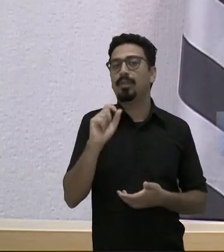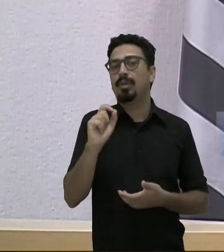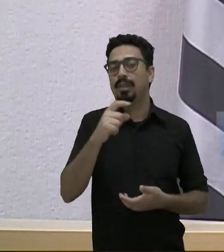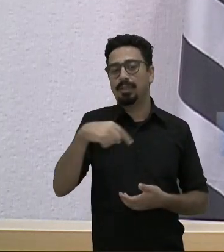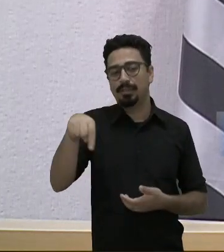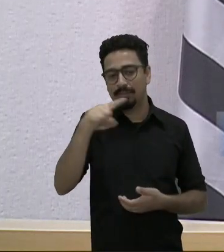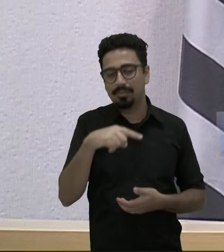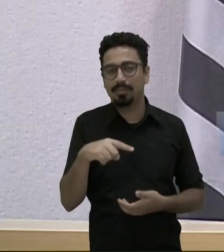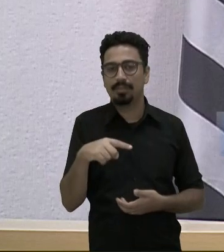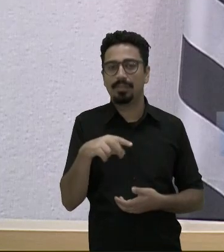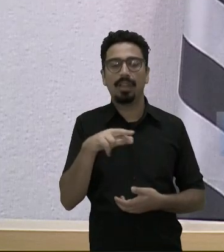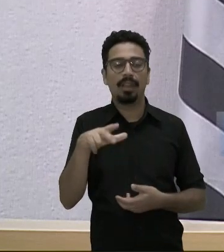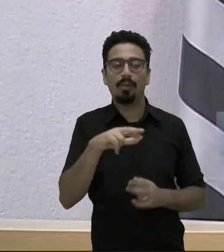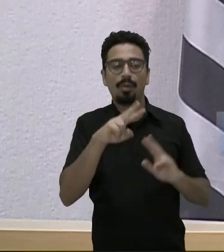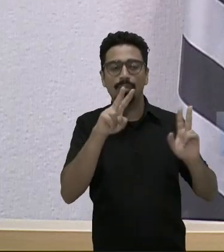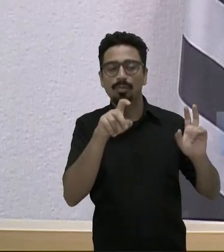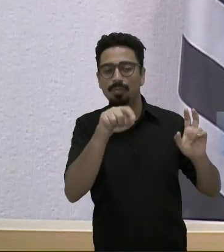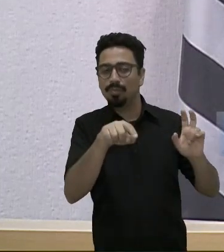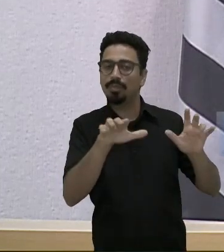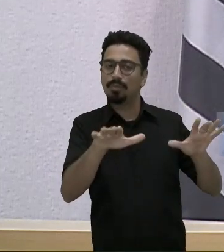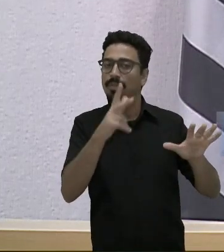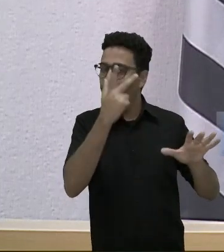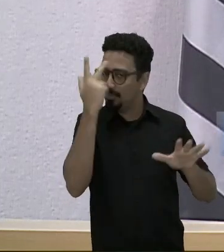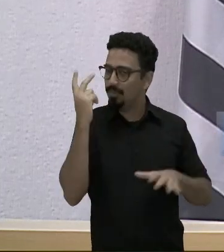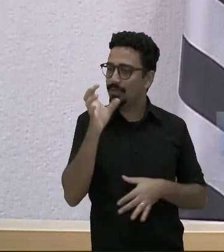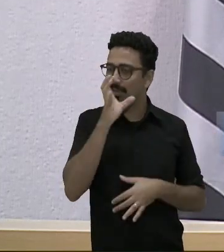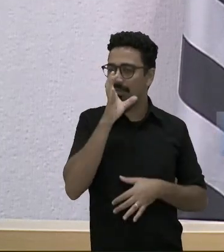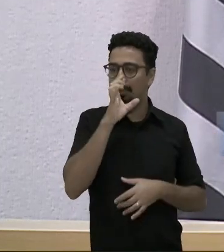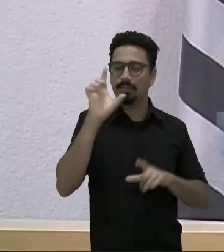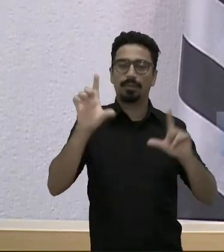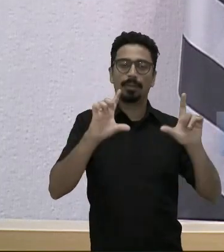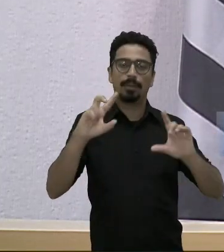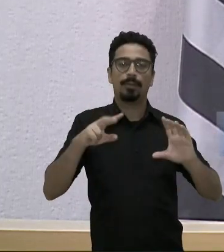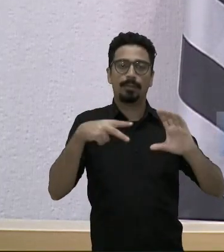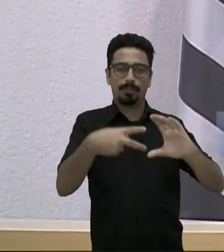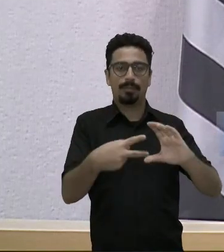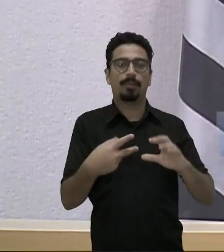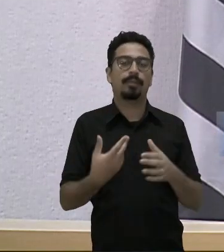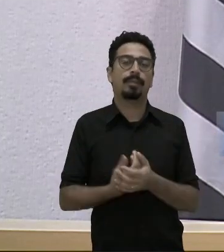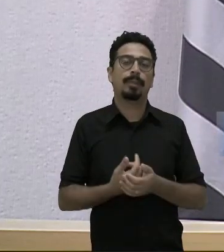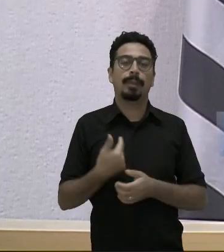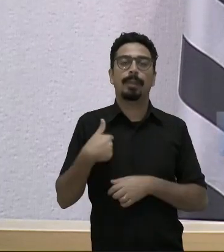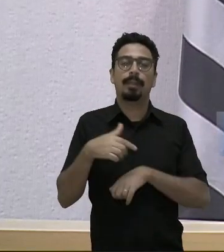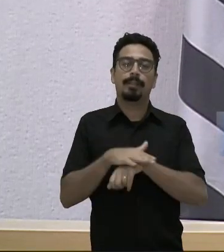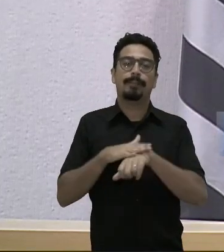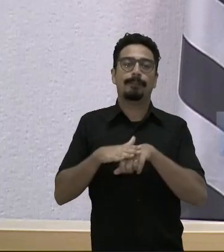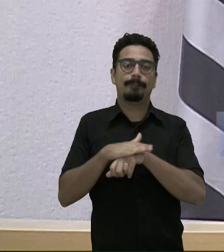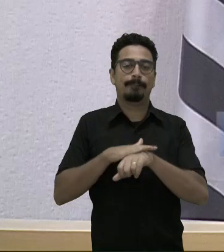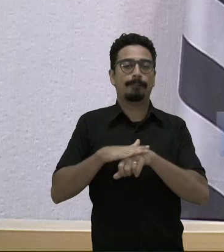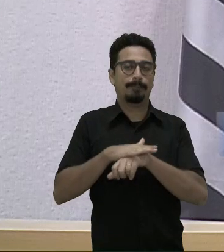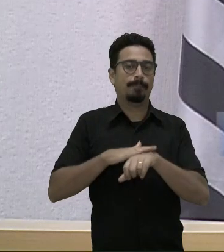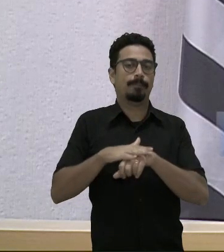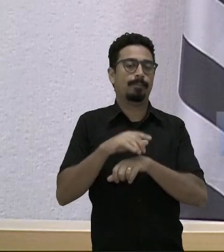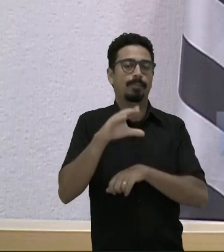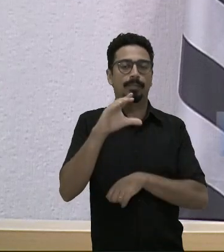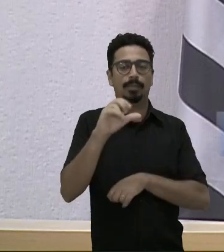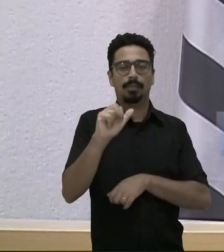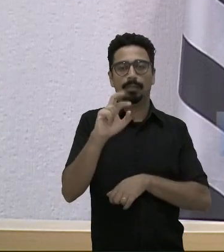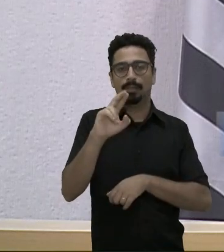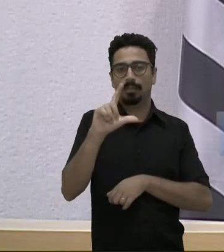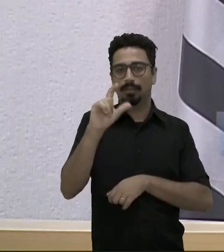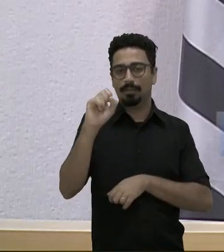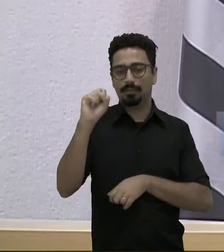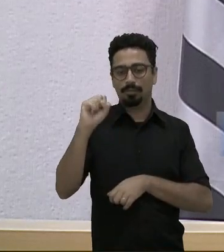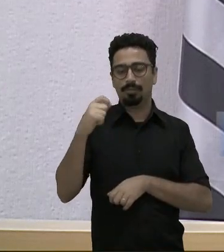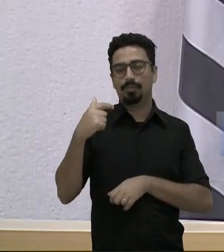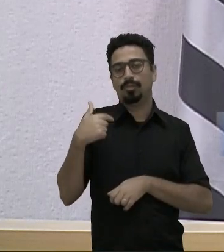é de vocês, mas é para quem nos assiste para a TV Câmara. Estava conversando com o Carlos, meu assessor. Quando eu chego